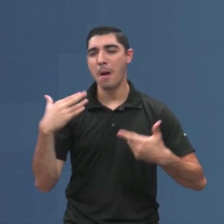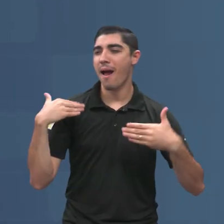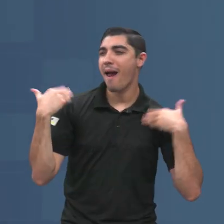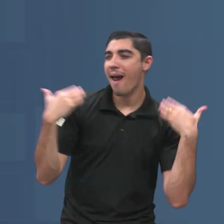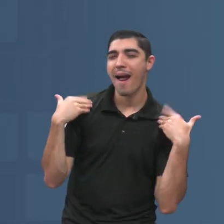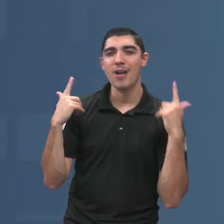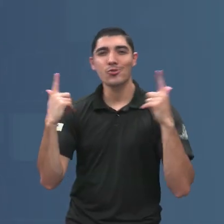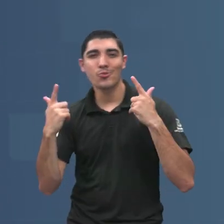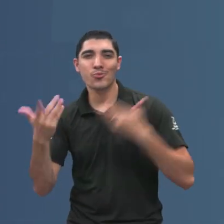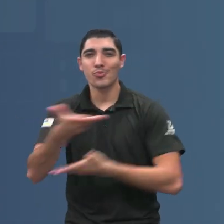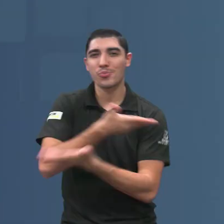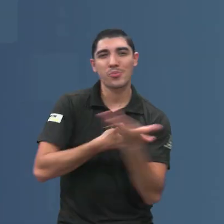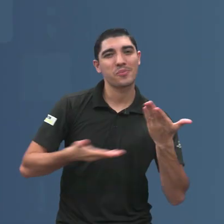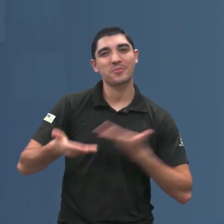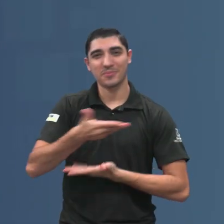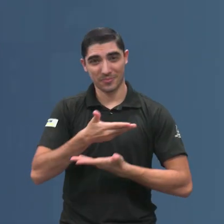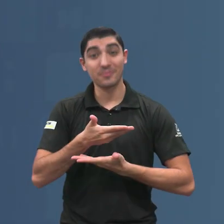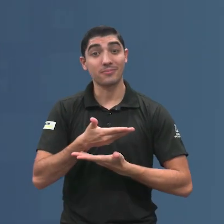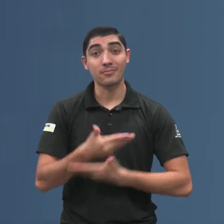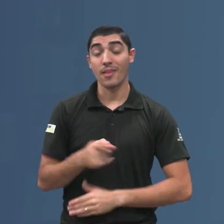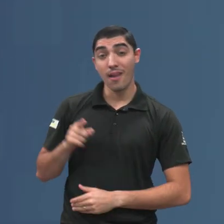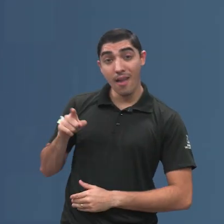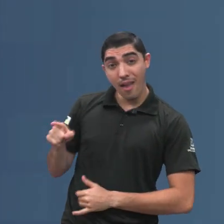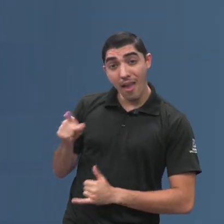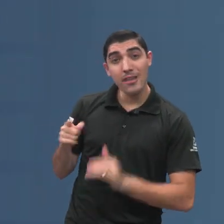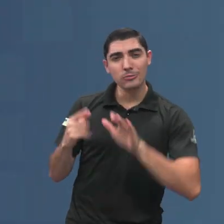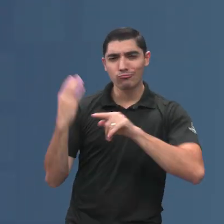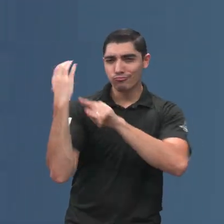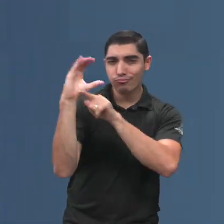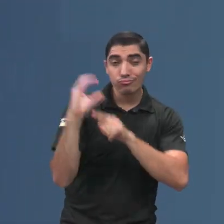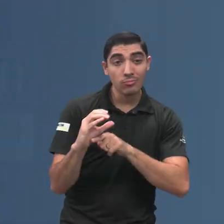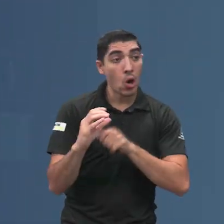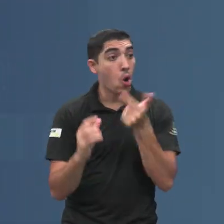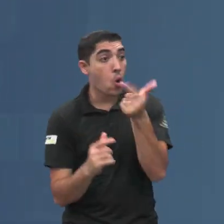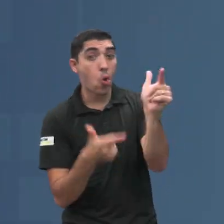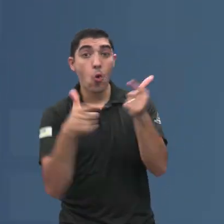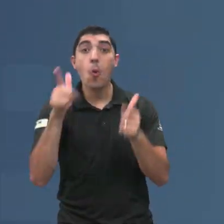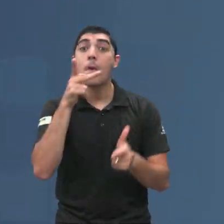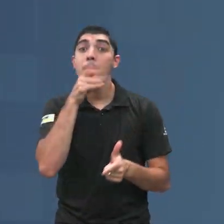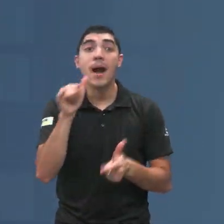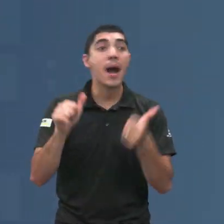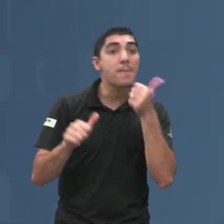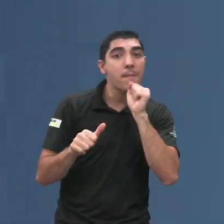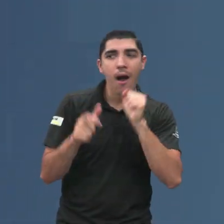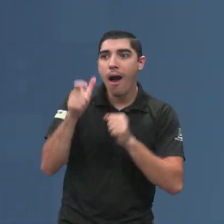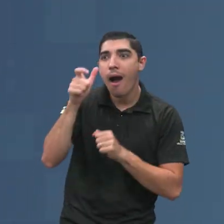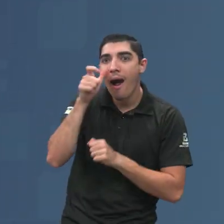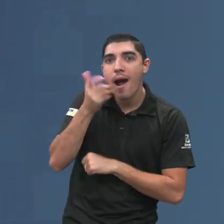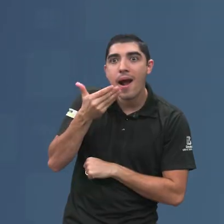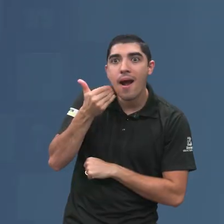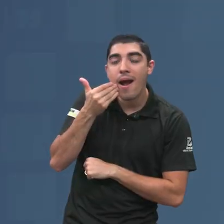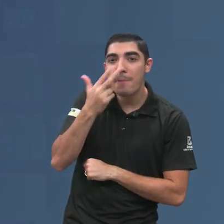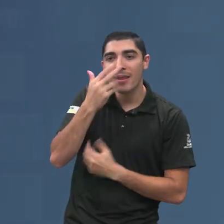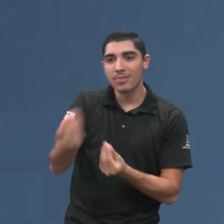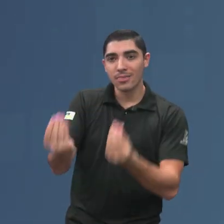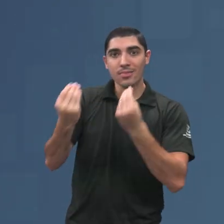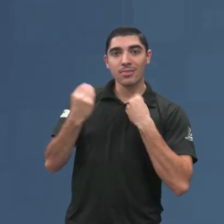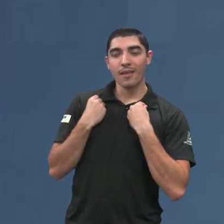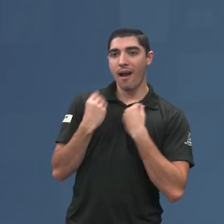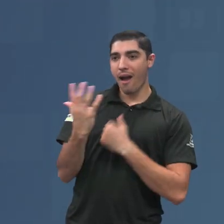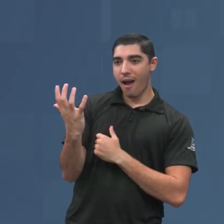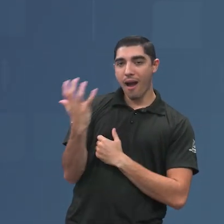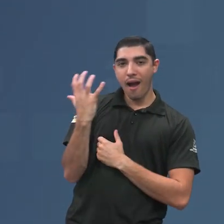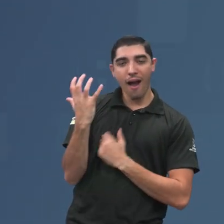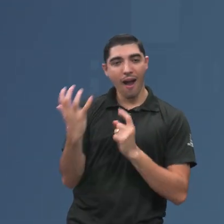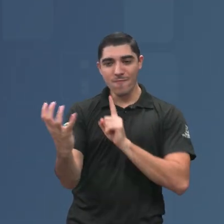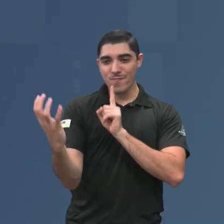de diversão durante as viagens. Conteúdos que chegam até os pais e as mães, que acabam sendo influenciados e